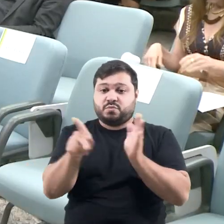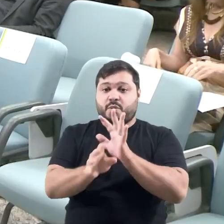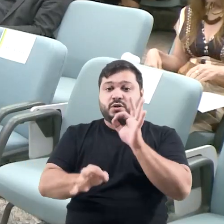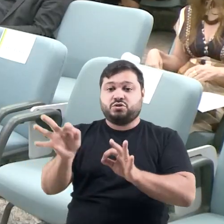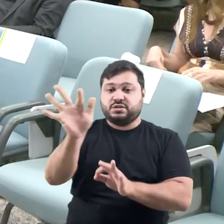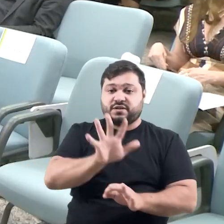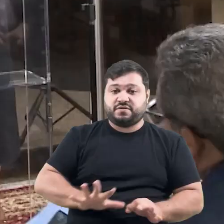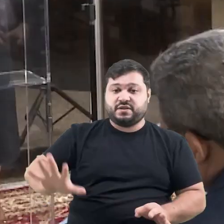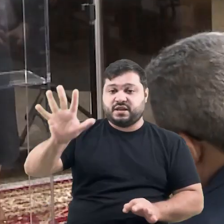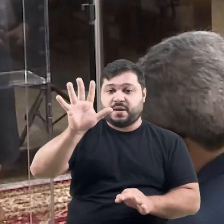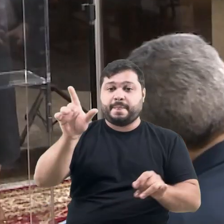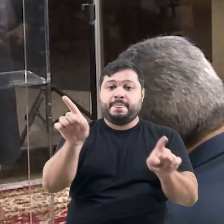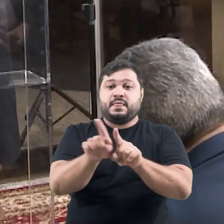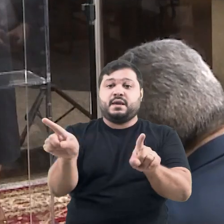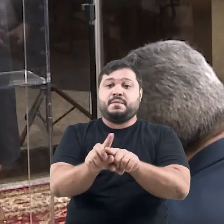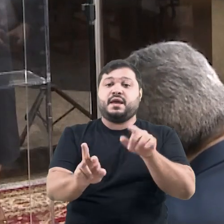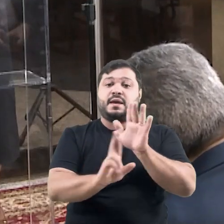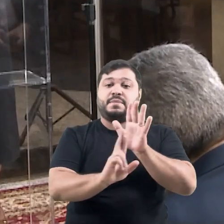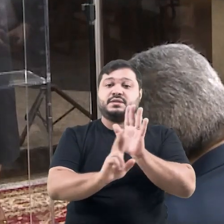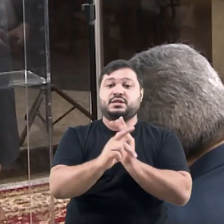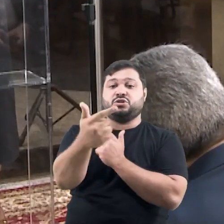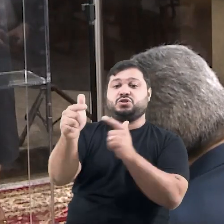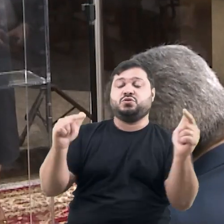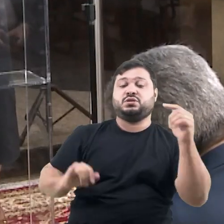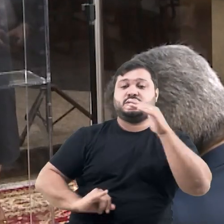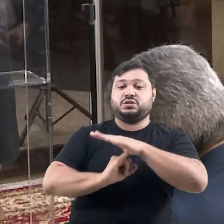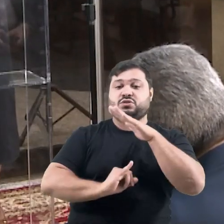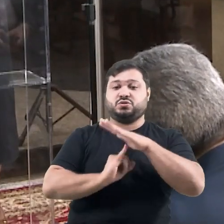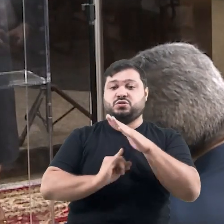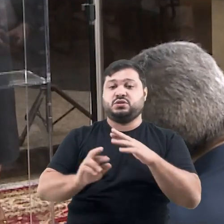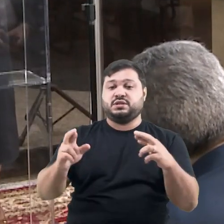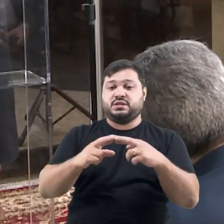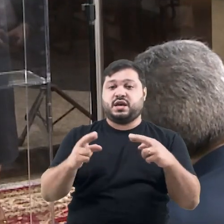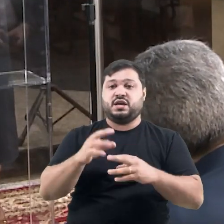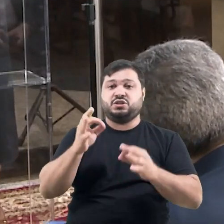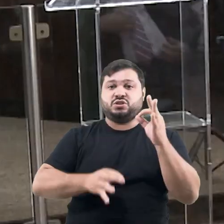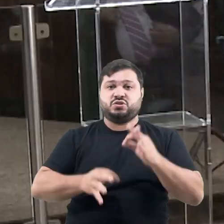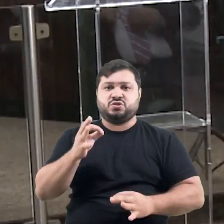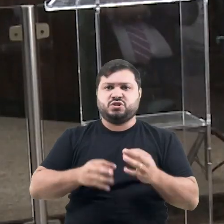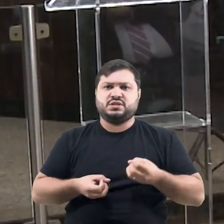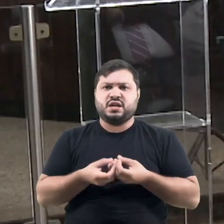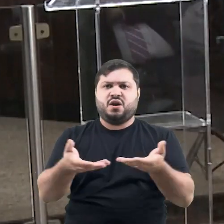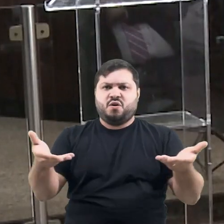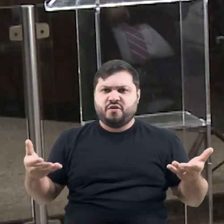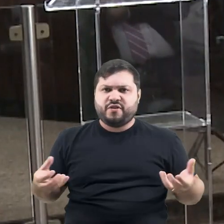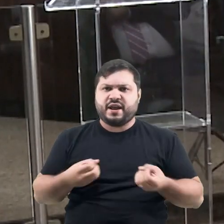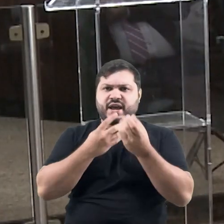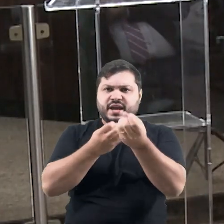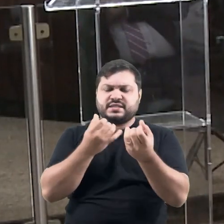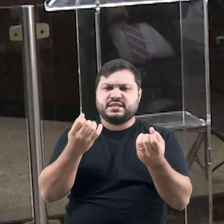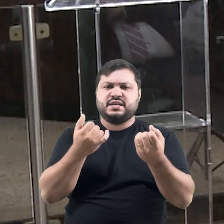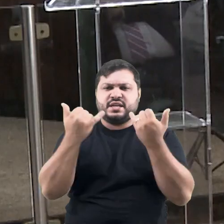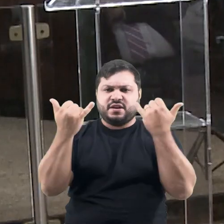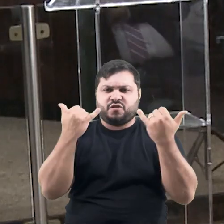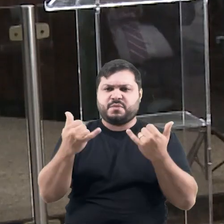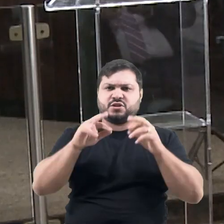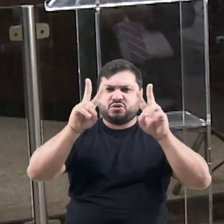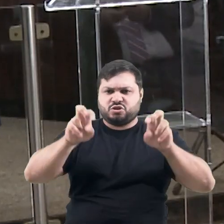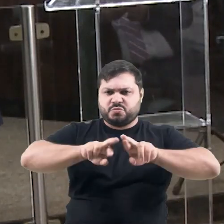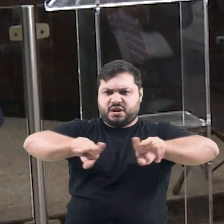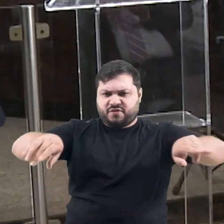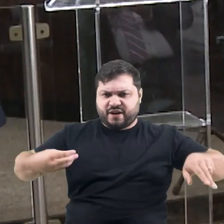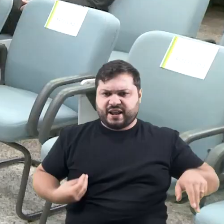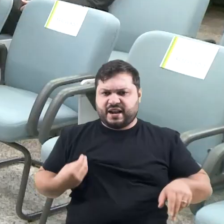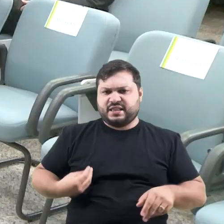da Justiça Federal e representantes de outras instituições da rede de justiça, oferece informações sobre as várias